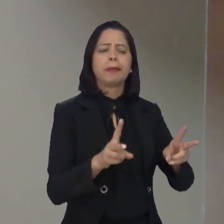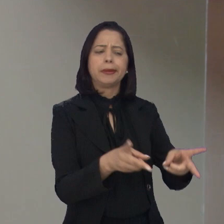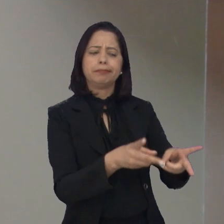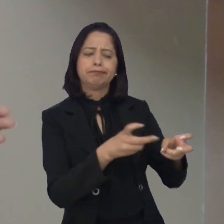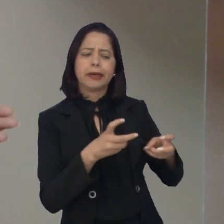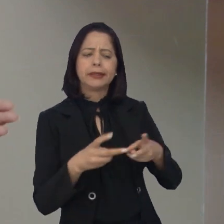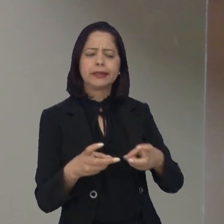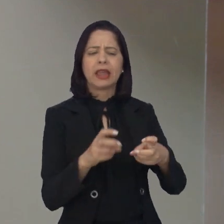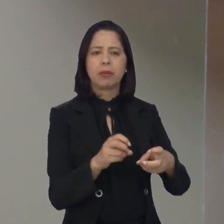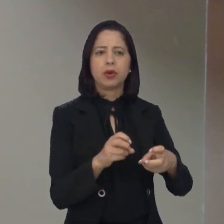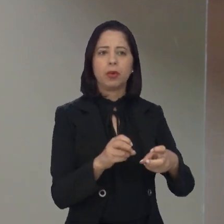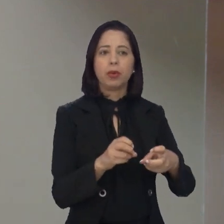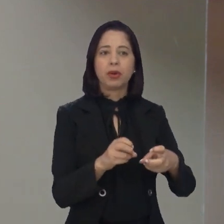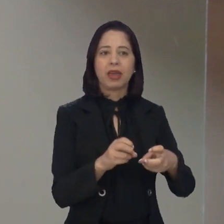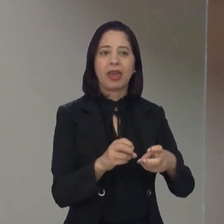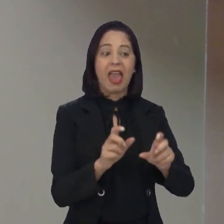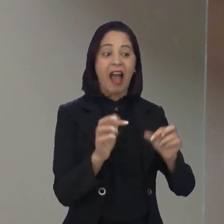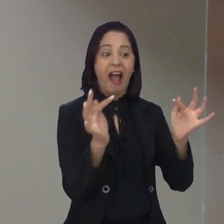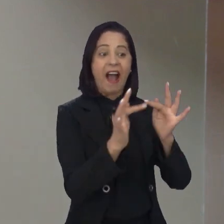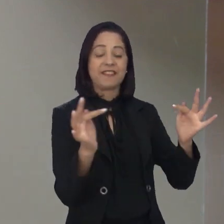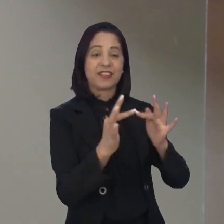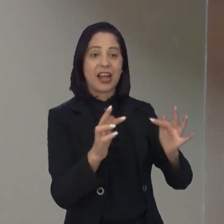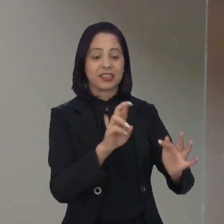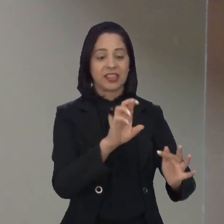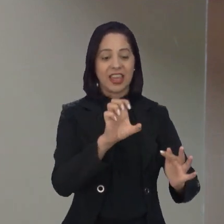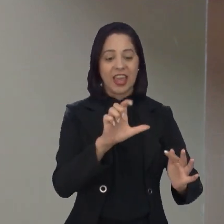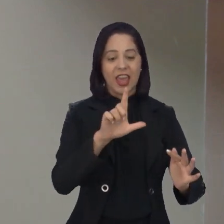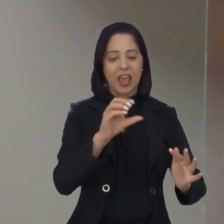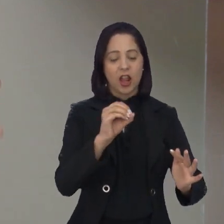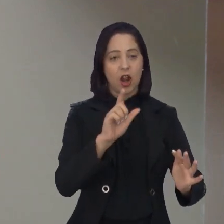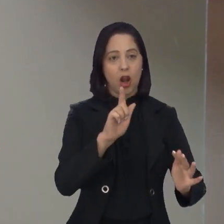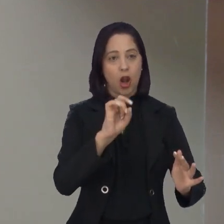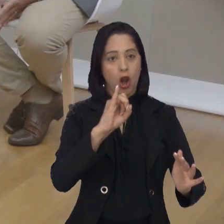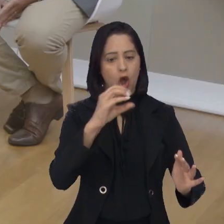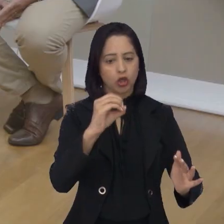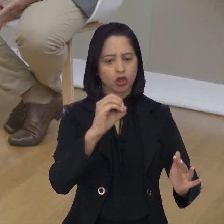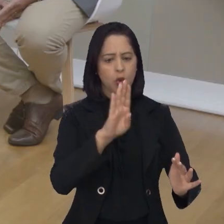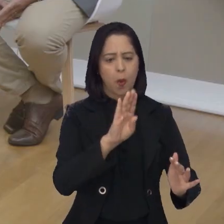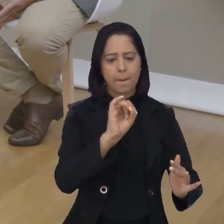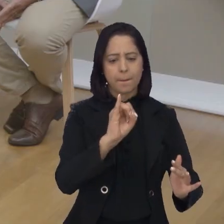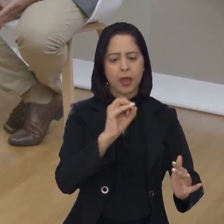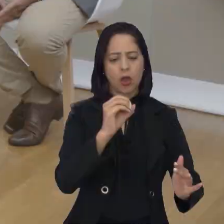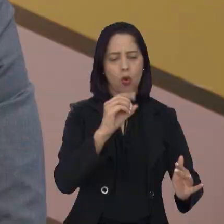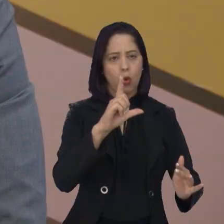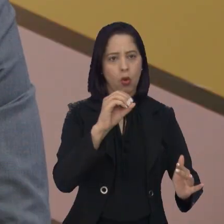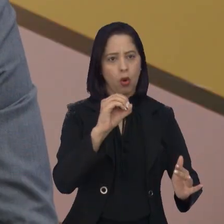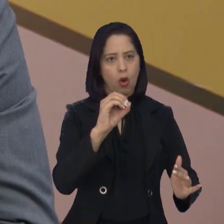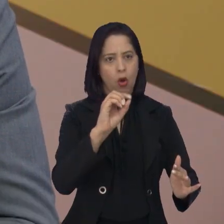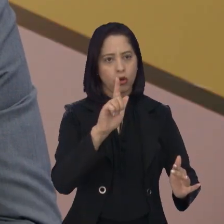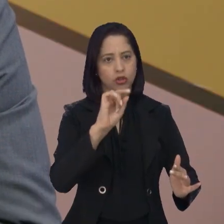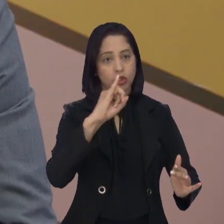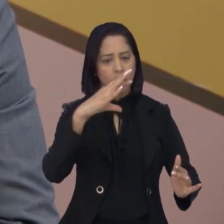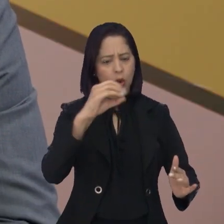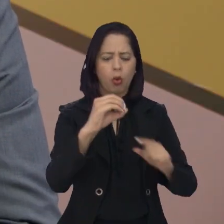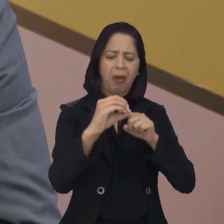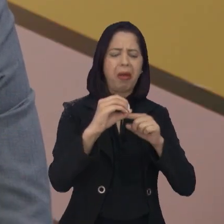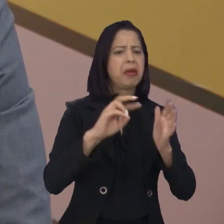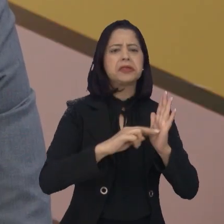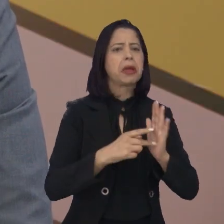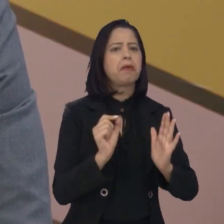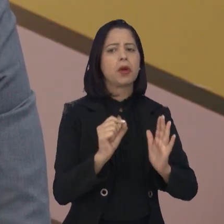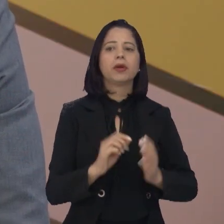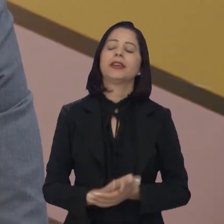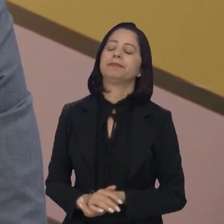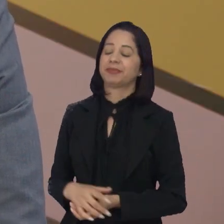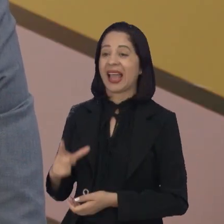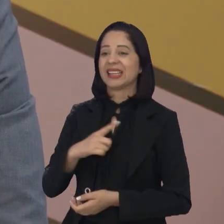biológico não para. Qual que é essa expressão? O que ela quer dizer? Nós temos várias teorias com relação ao